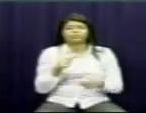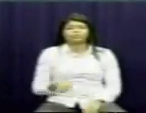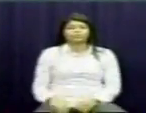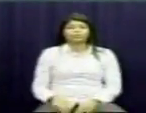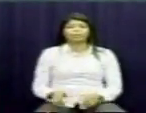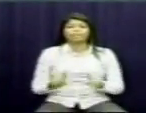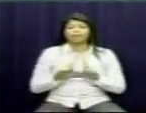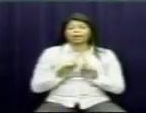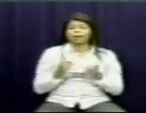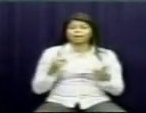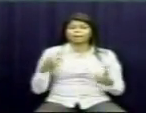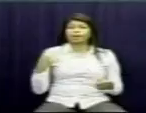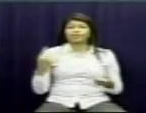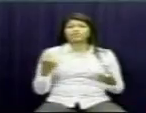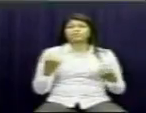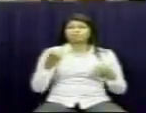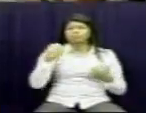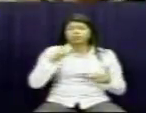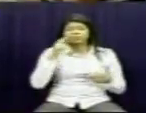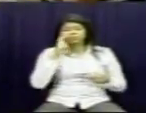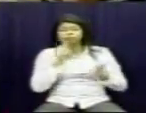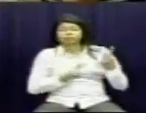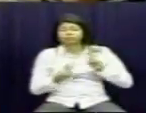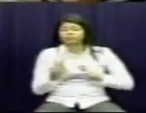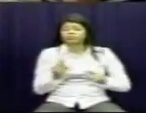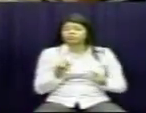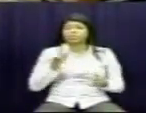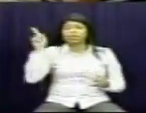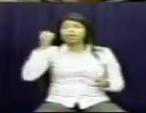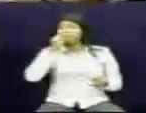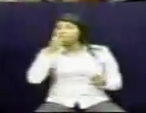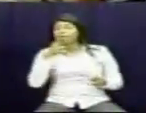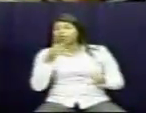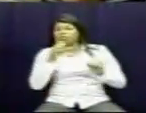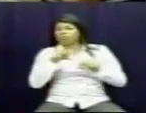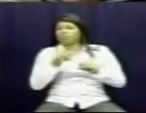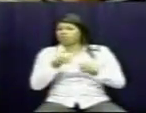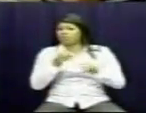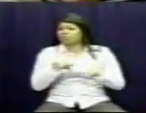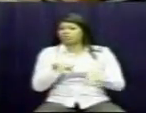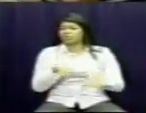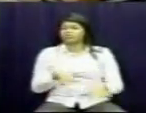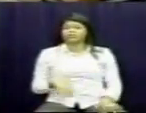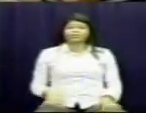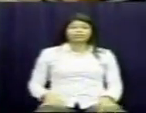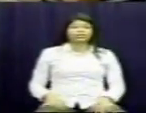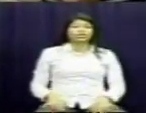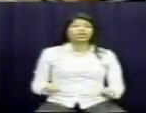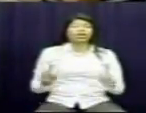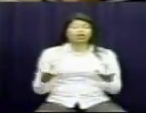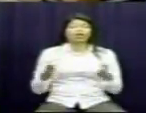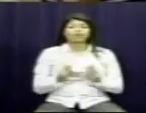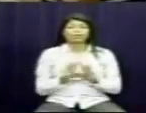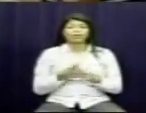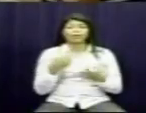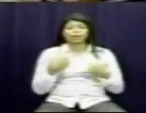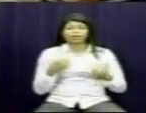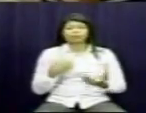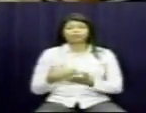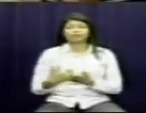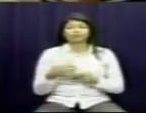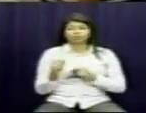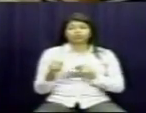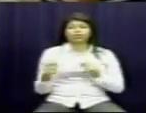profissionais com diplomas estrangeiros. E eu quero aqui iniciar o enfrentamento desse debate com base no que diz a